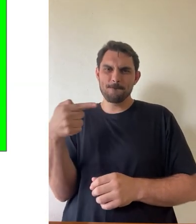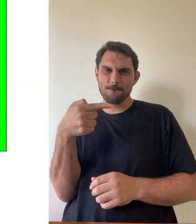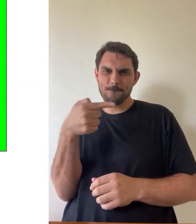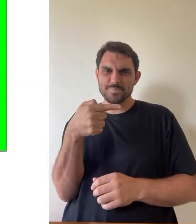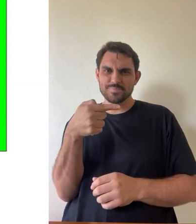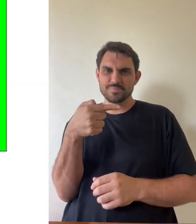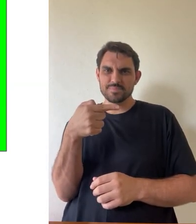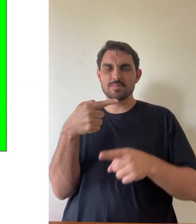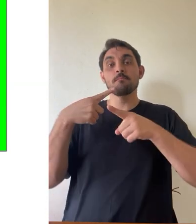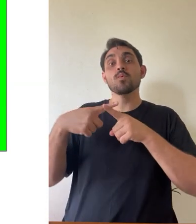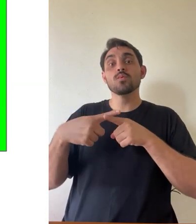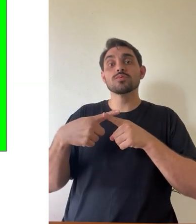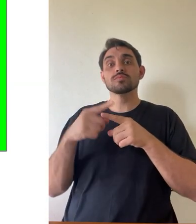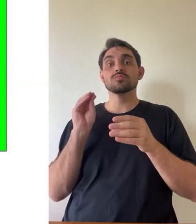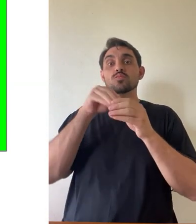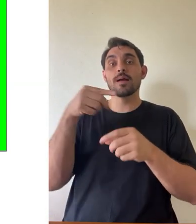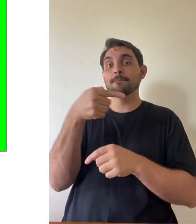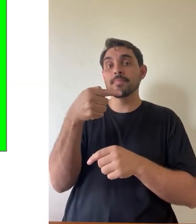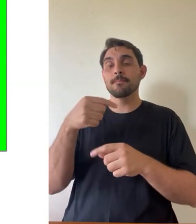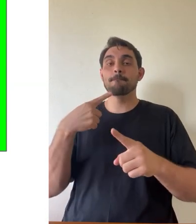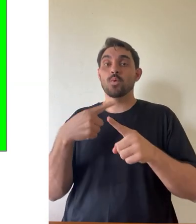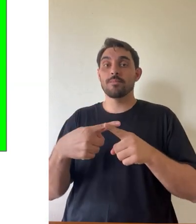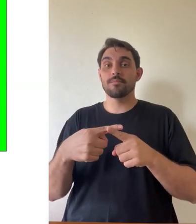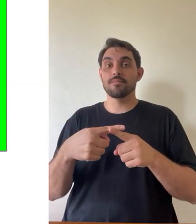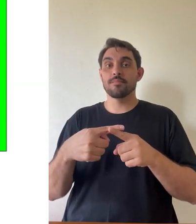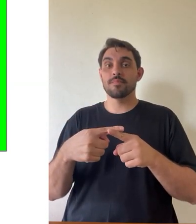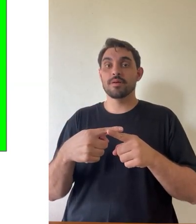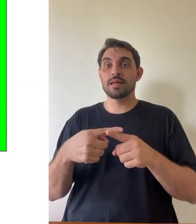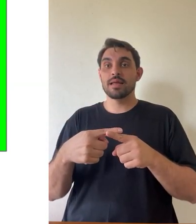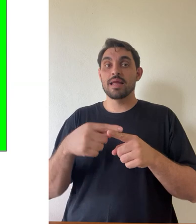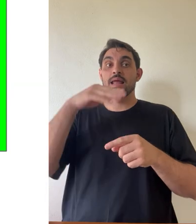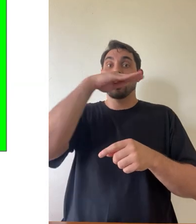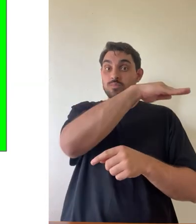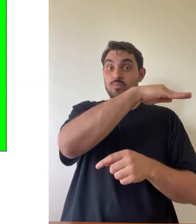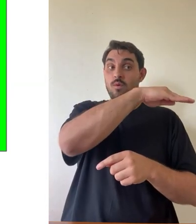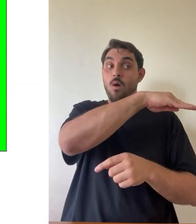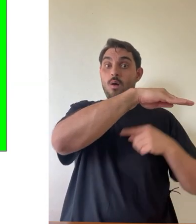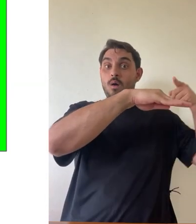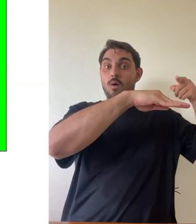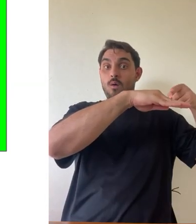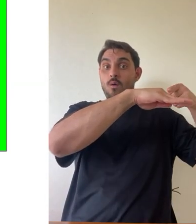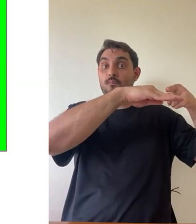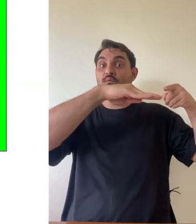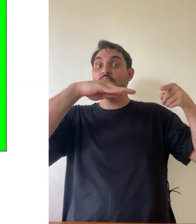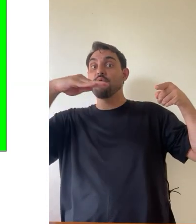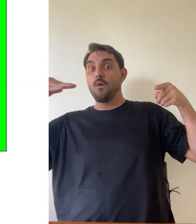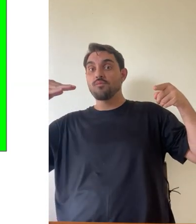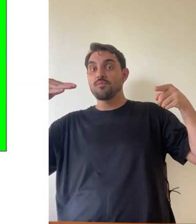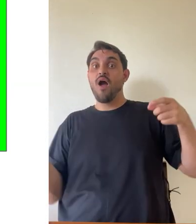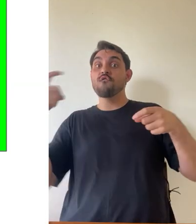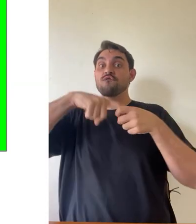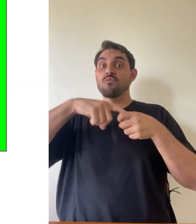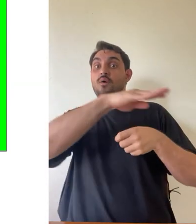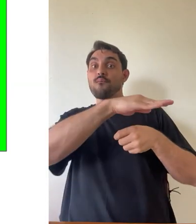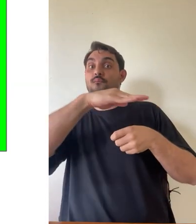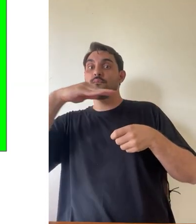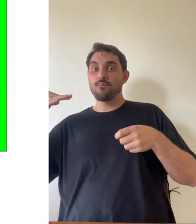menos. Por quê? Porque eu quero que o móvel volte, né? Então, a característica do